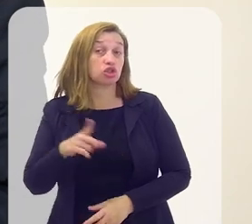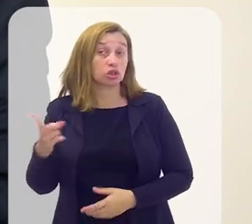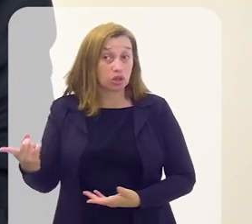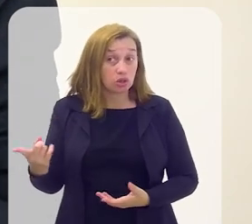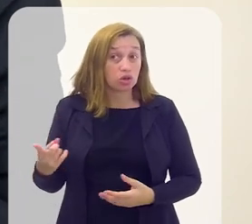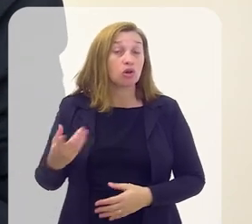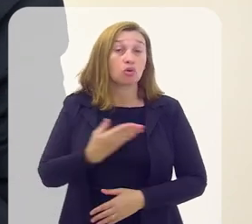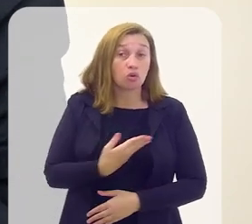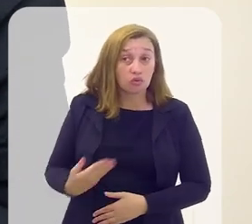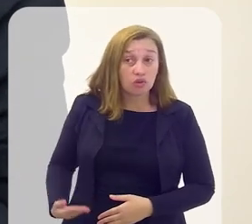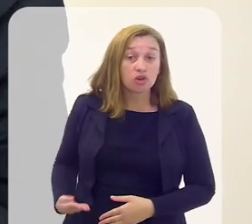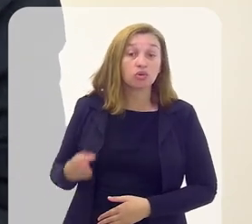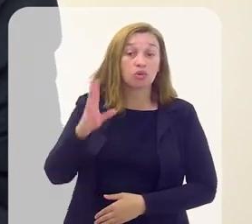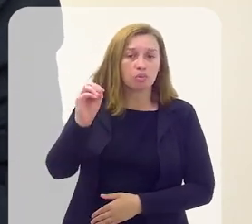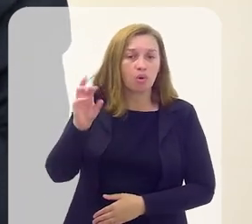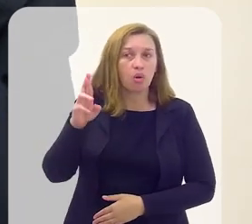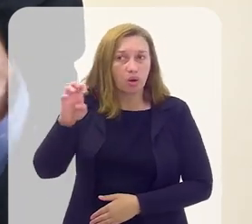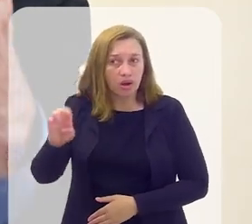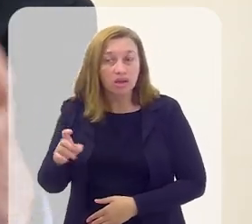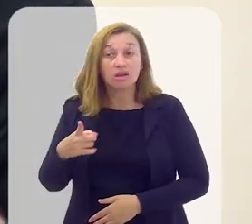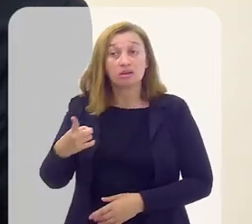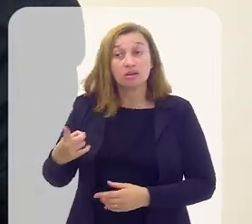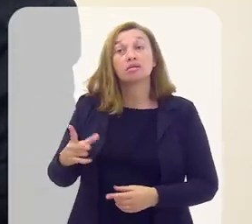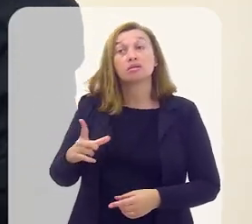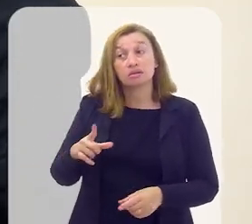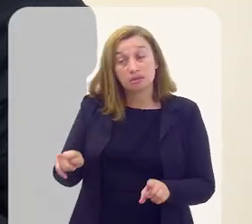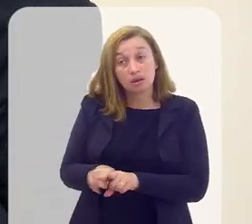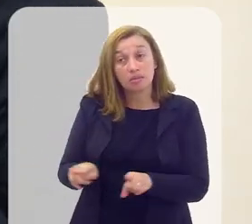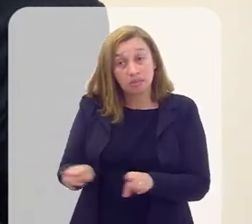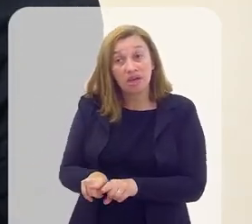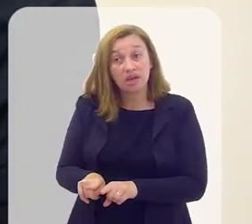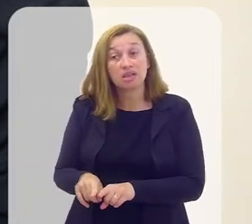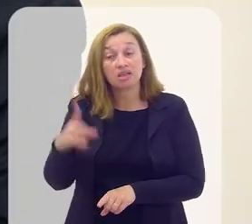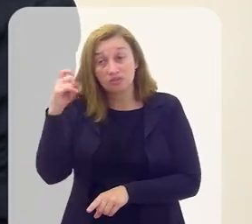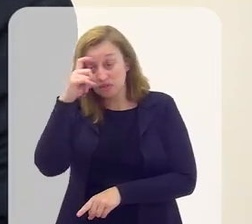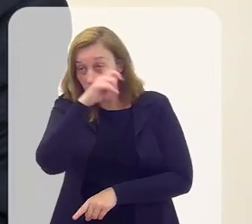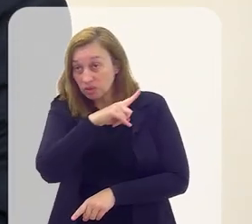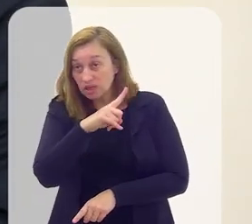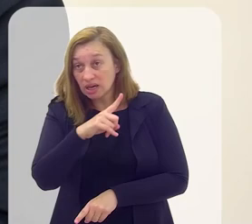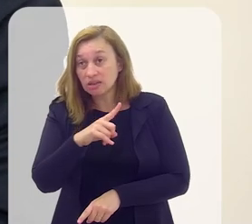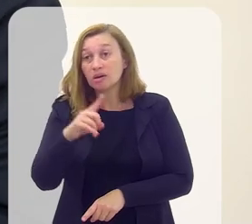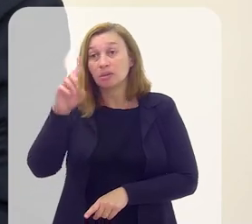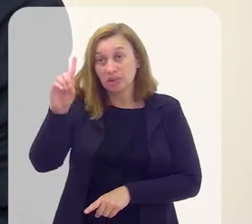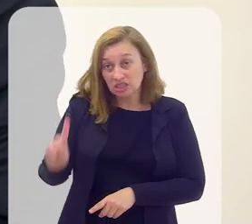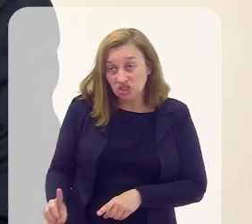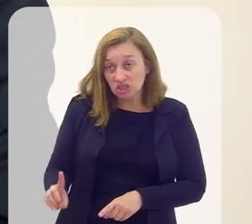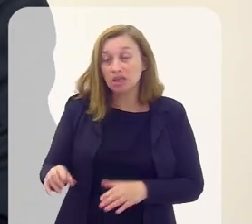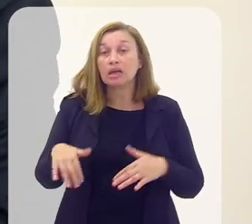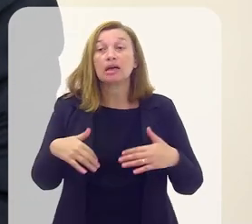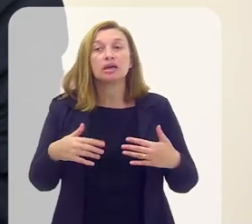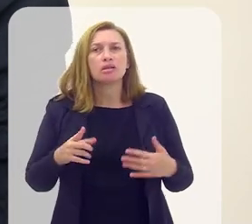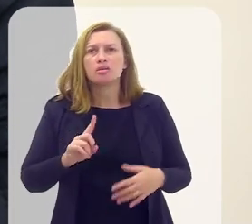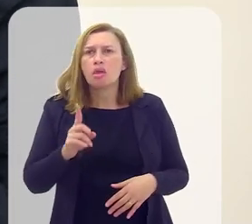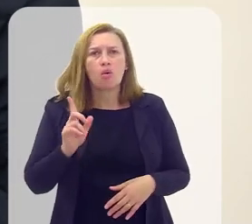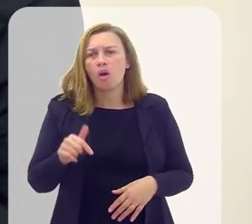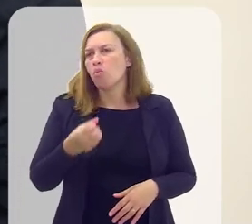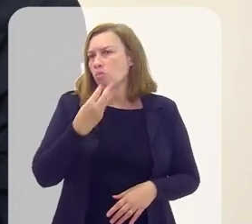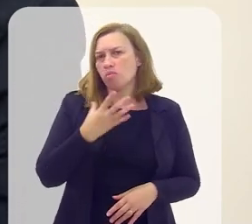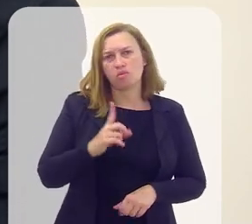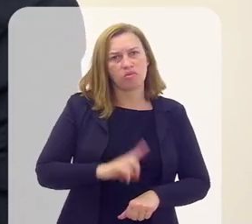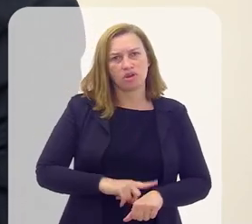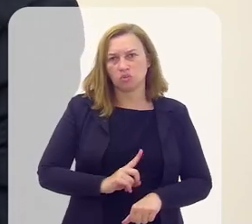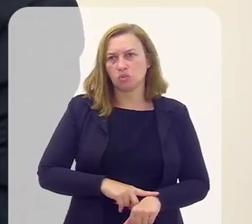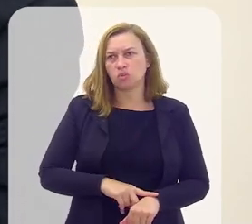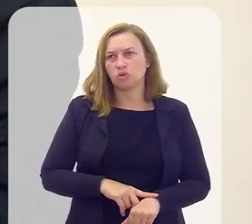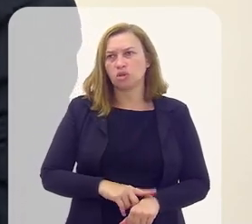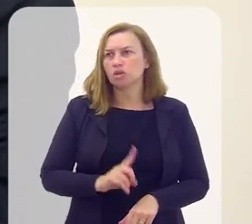Chile, quer dizer, o governo Boric está tendo um enfrentamento também pela direita e pela extrema-direita. Eu digo o seguinte, não é